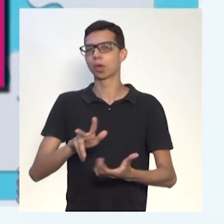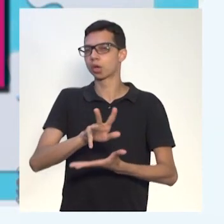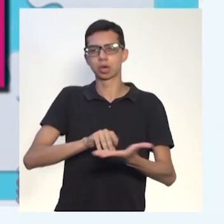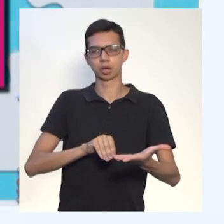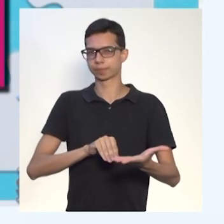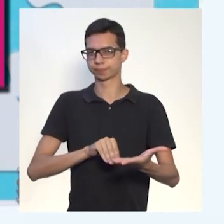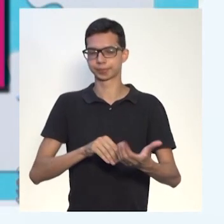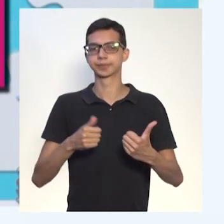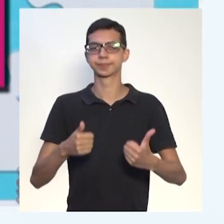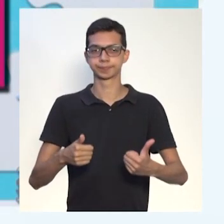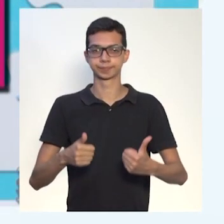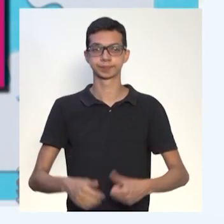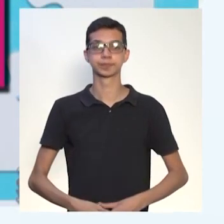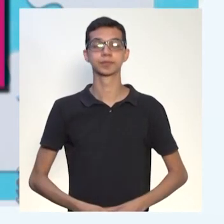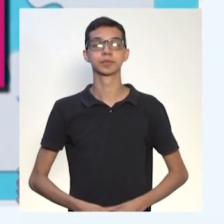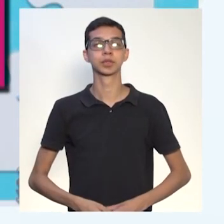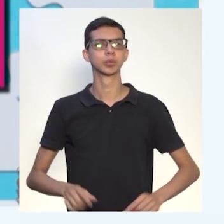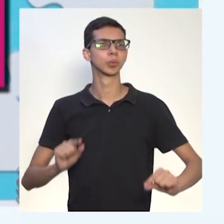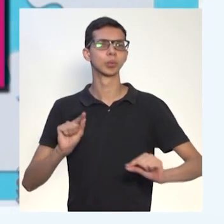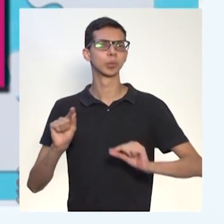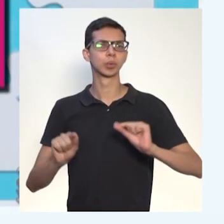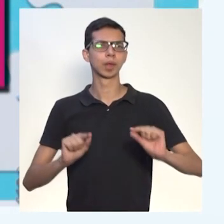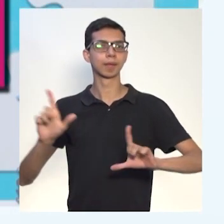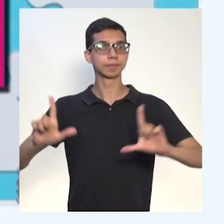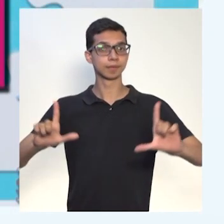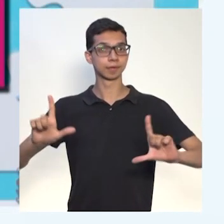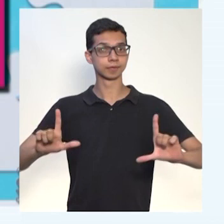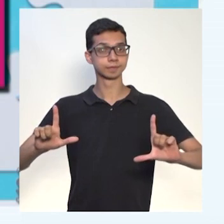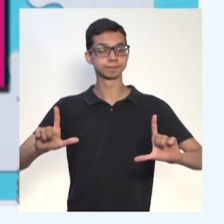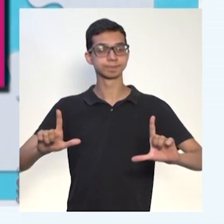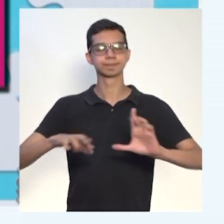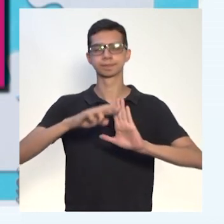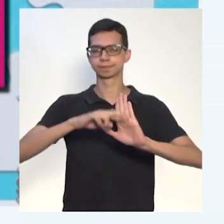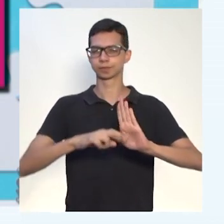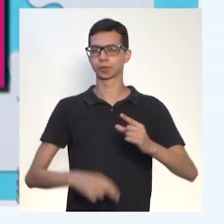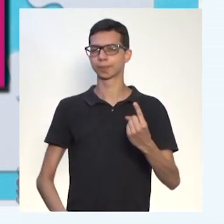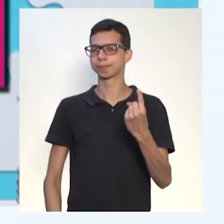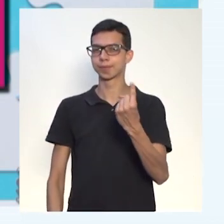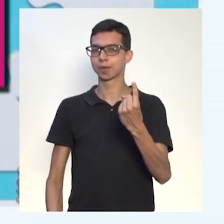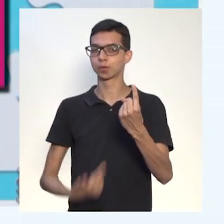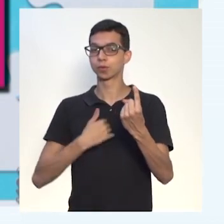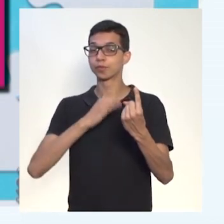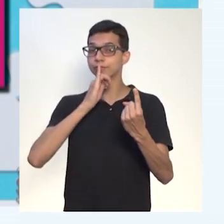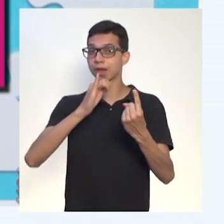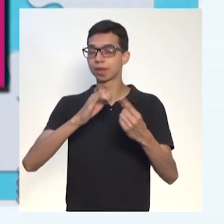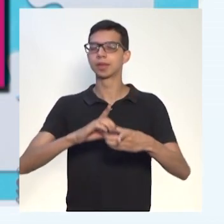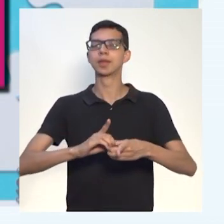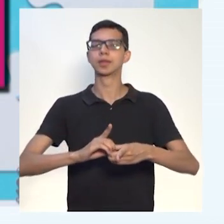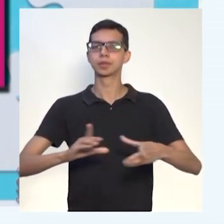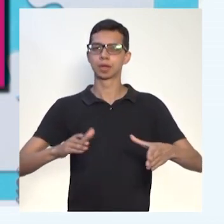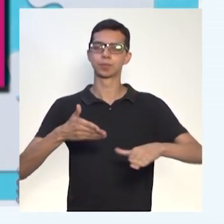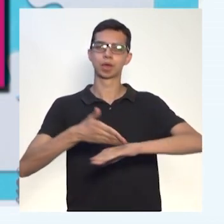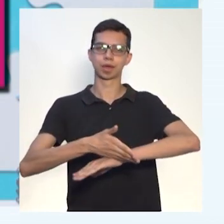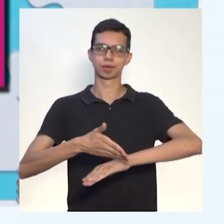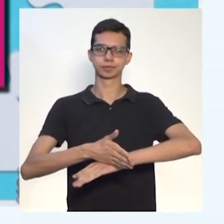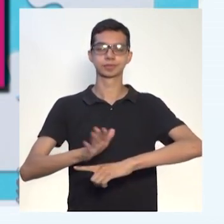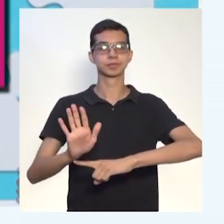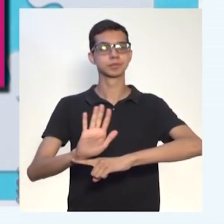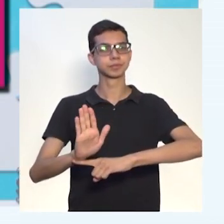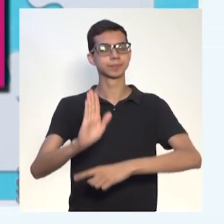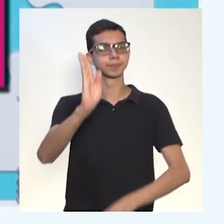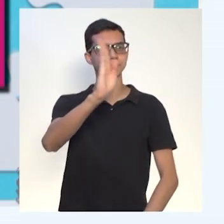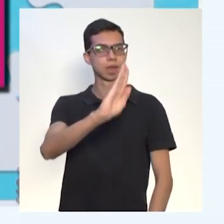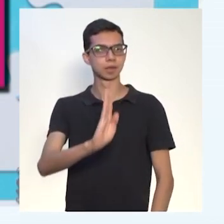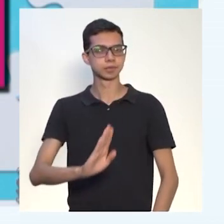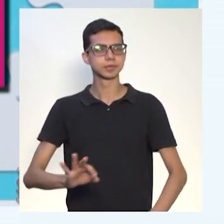tela. Está lá, regra número 1, o que eu tenho? Democratização do acesso ao cinema no Brasil, certo?